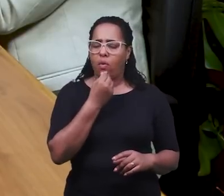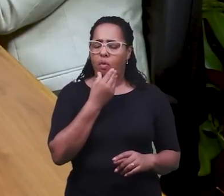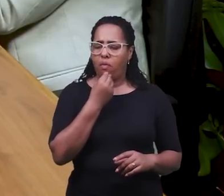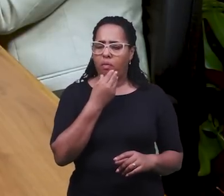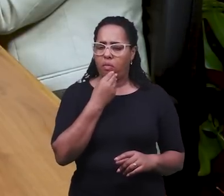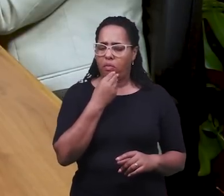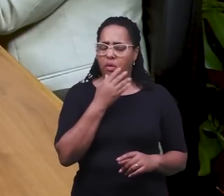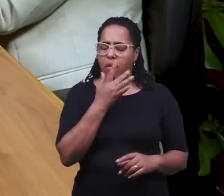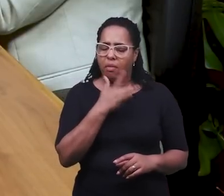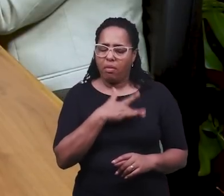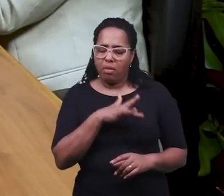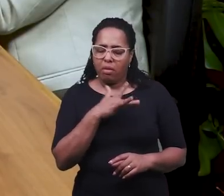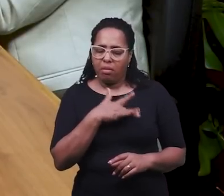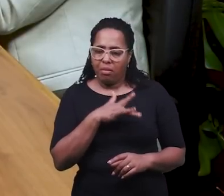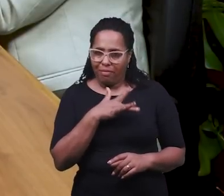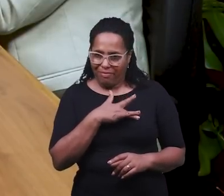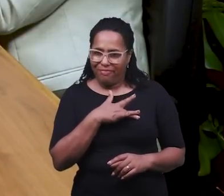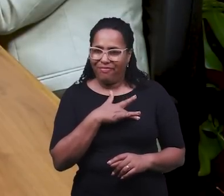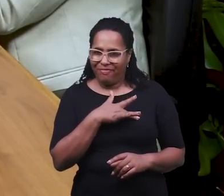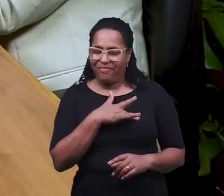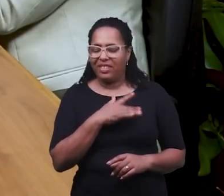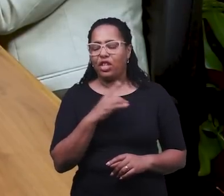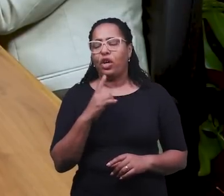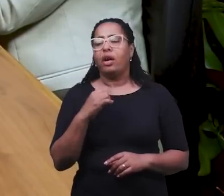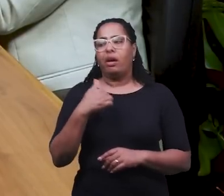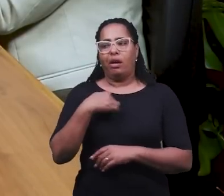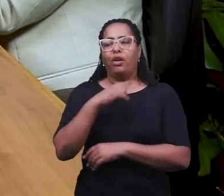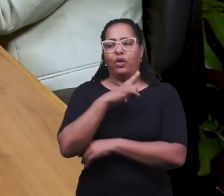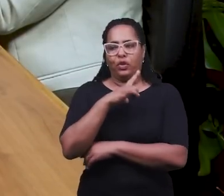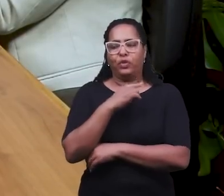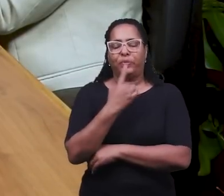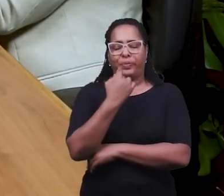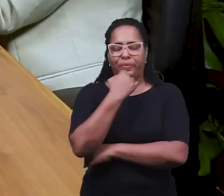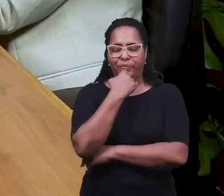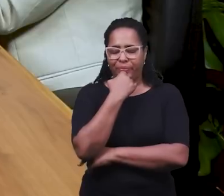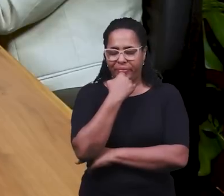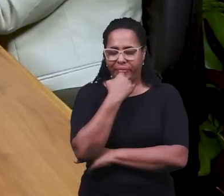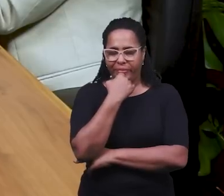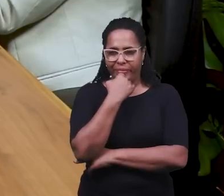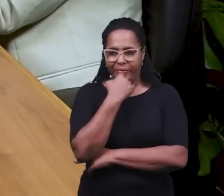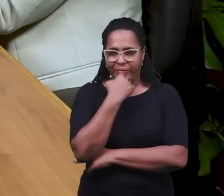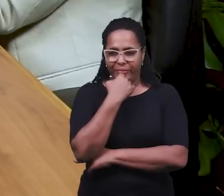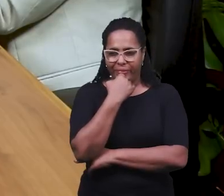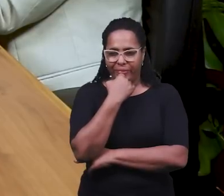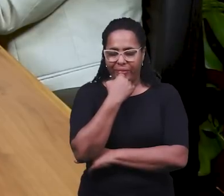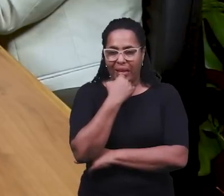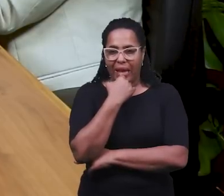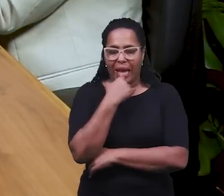homem mais piedoso. Eu tinha um